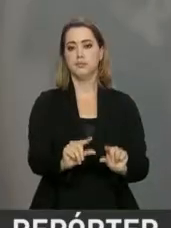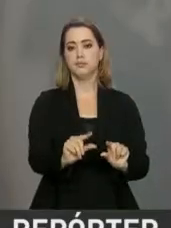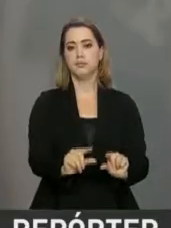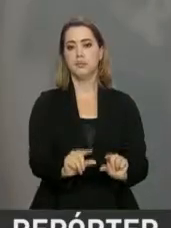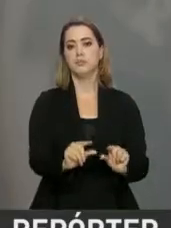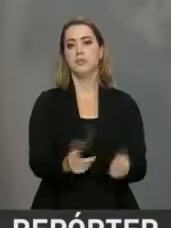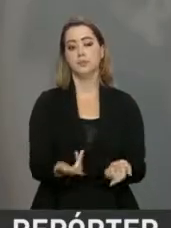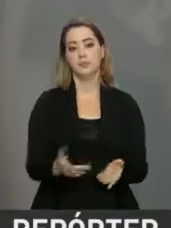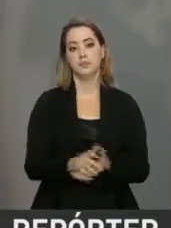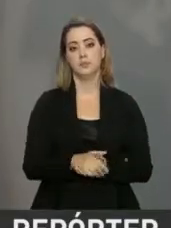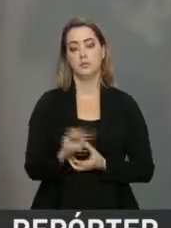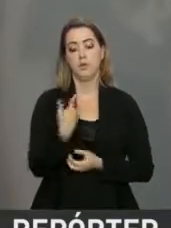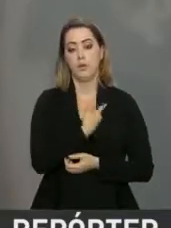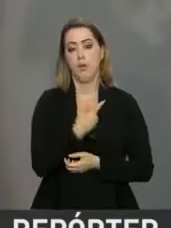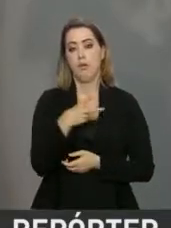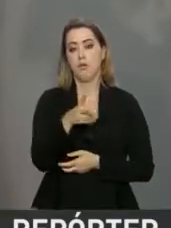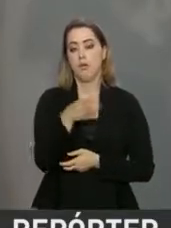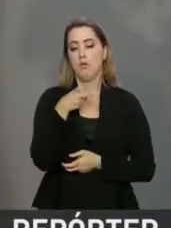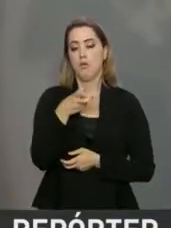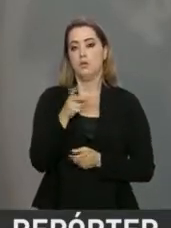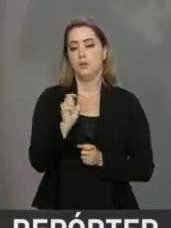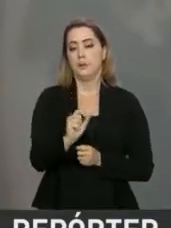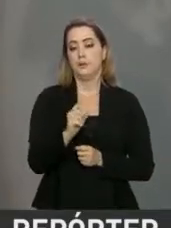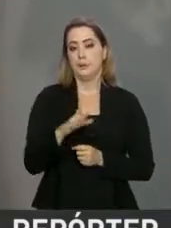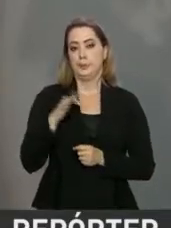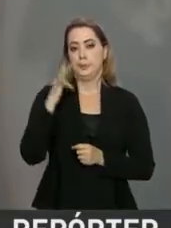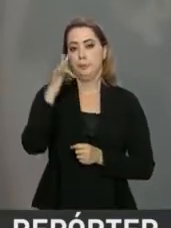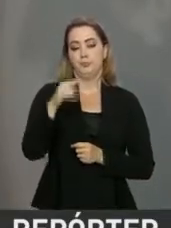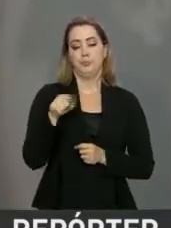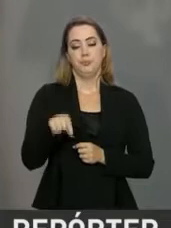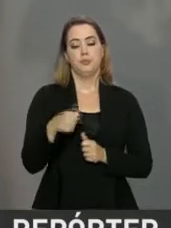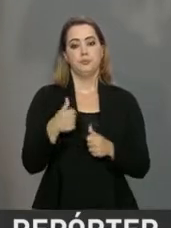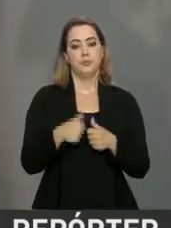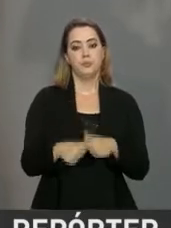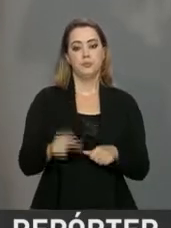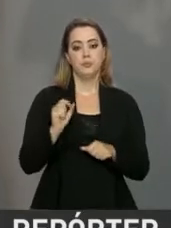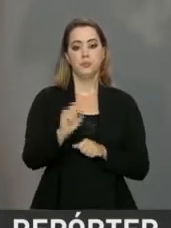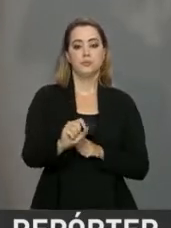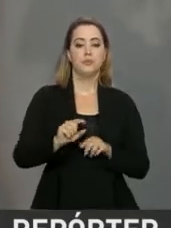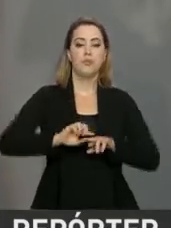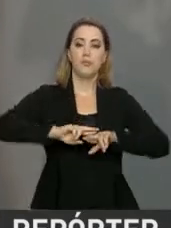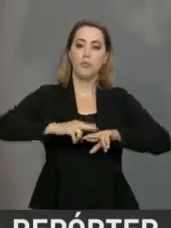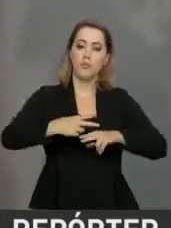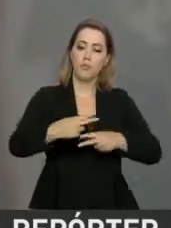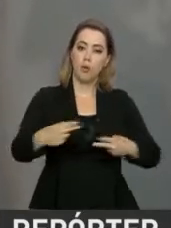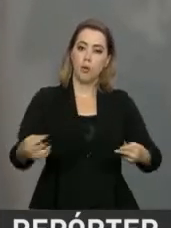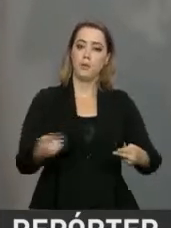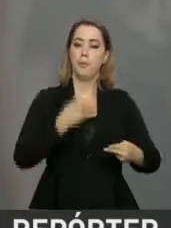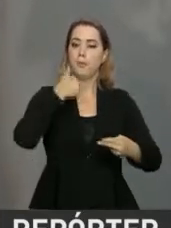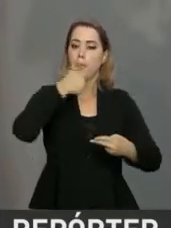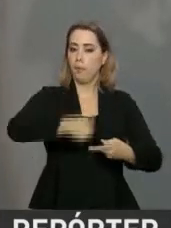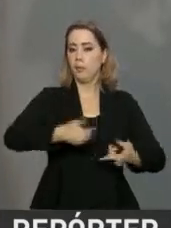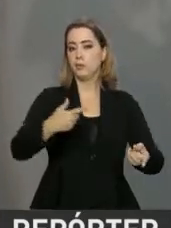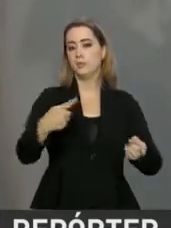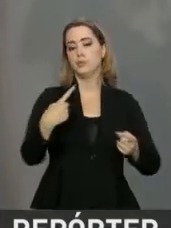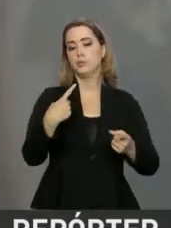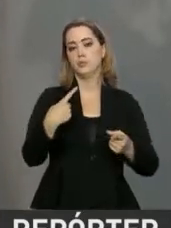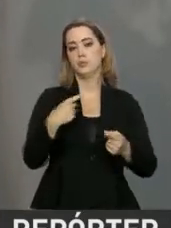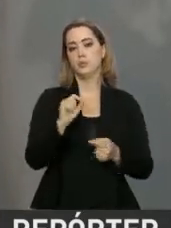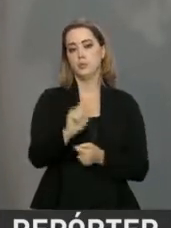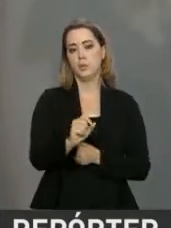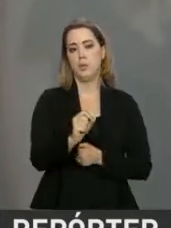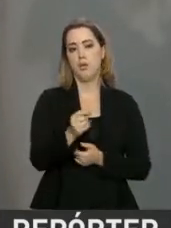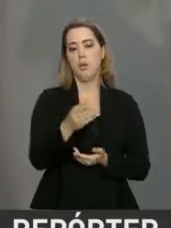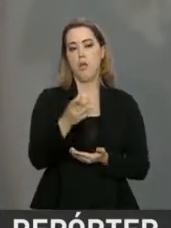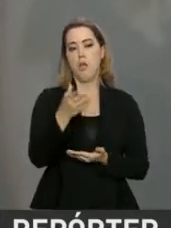gente imagina que ainda é é com vai estar com os produtos favoráveis é no caso